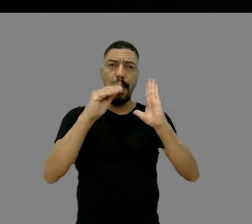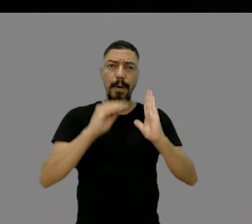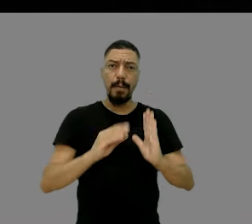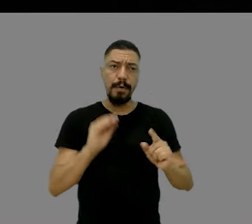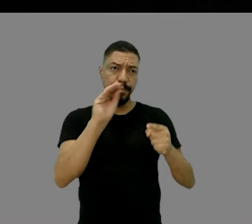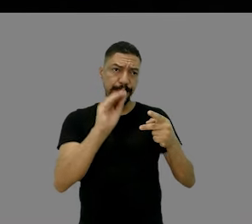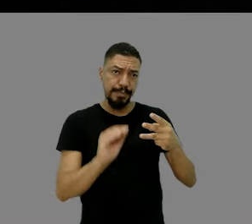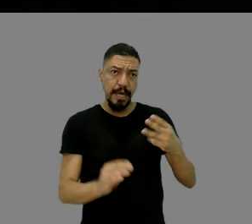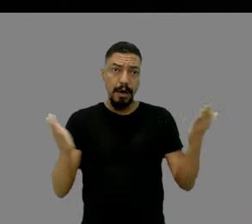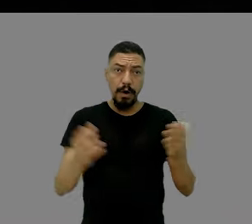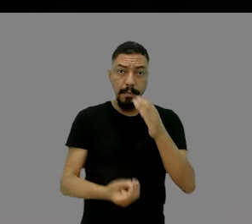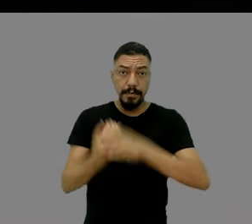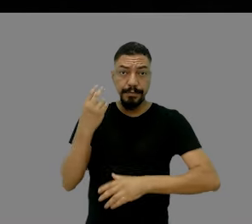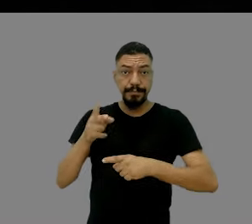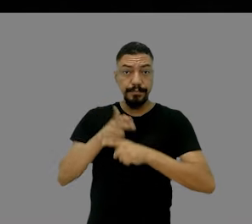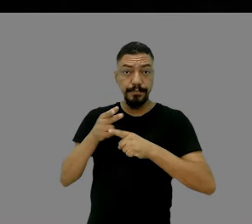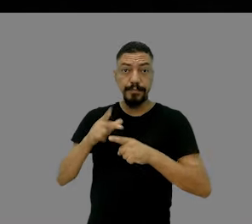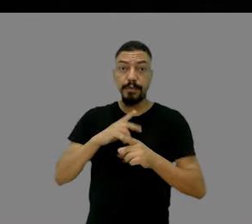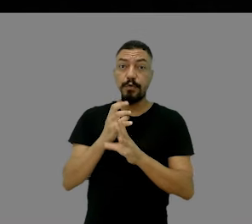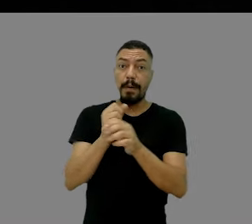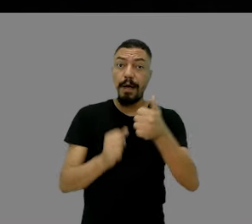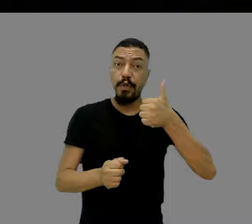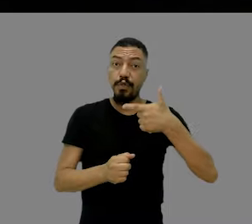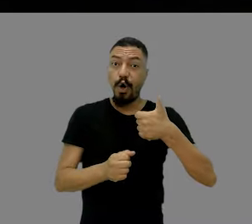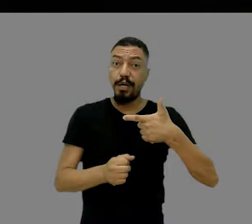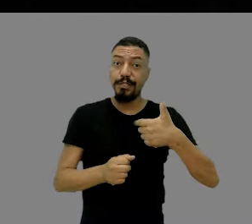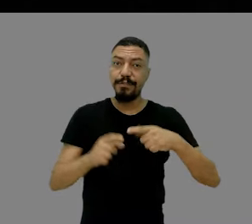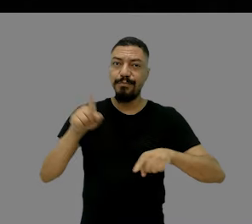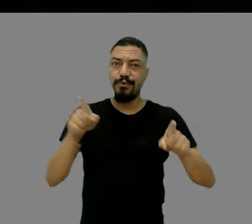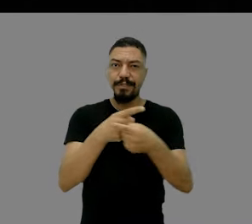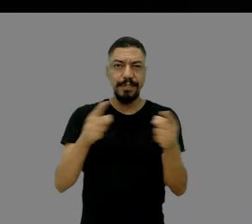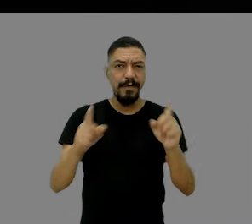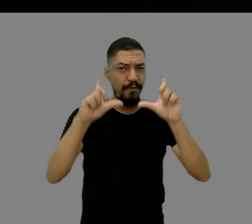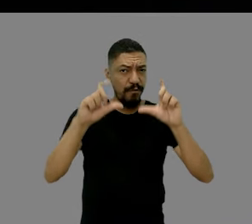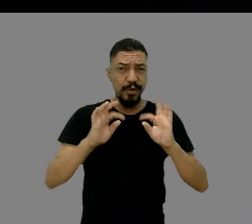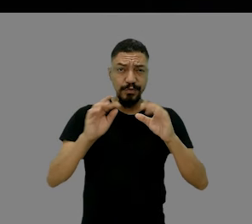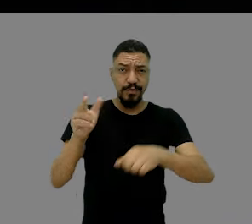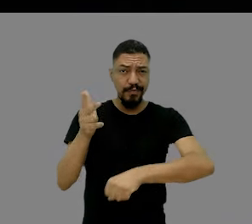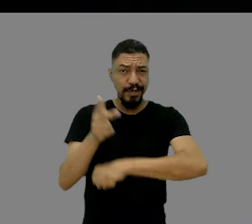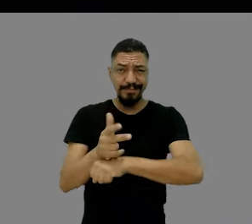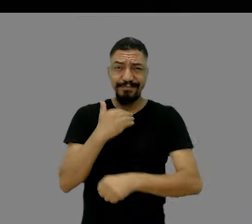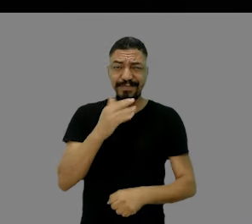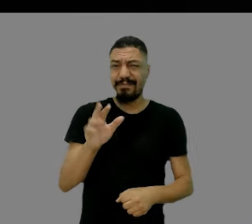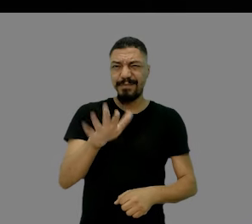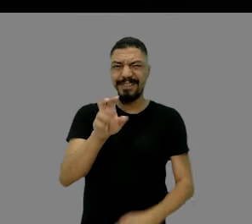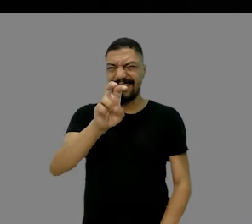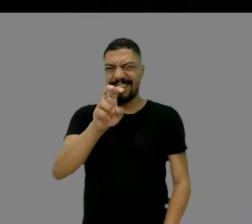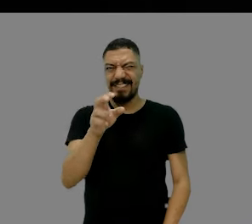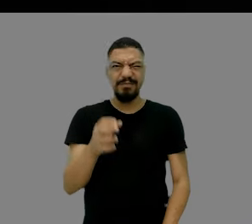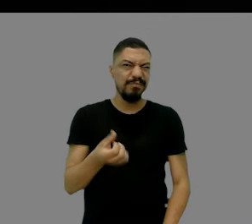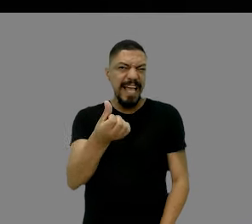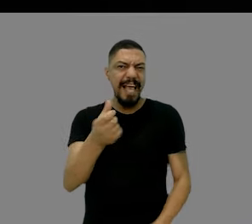todas as gravações, a gente vai pôr ali de umas 5, 6, as datas das gravações é mais que o suficiente, né? Então a ideia